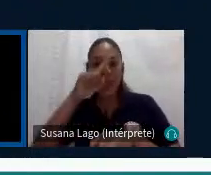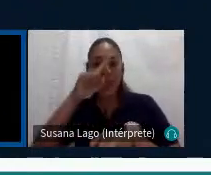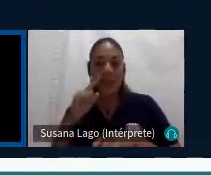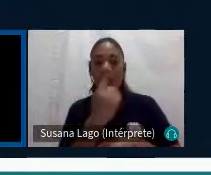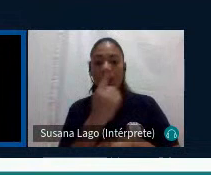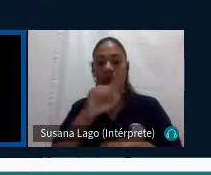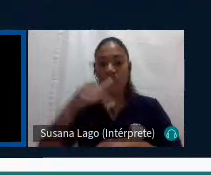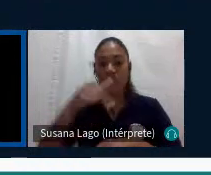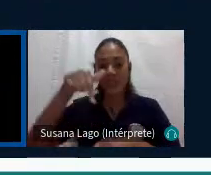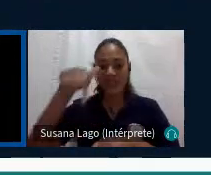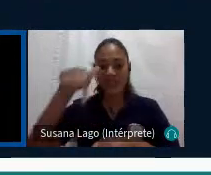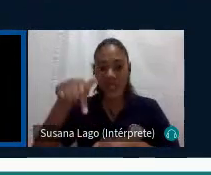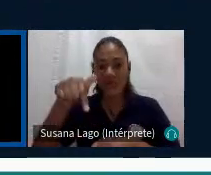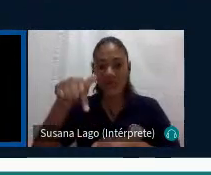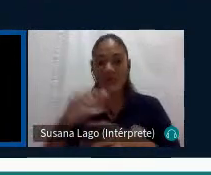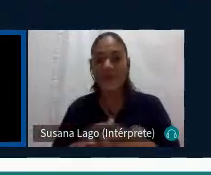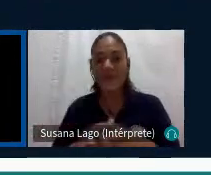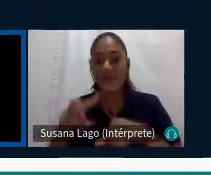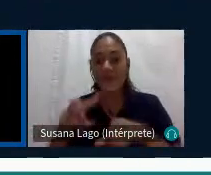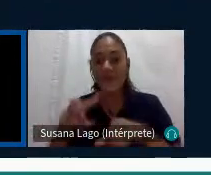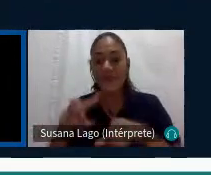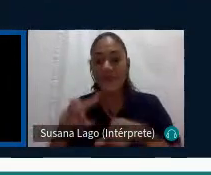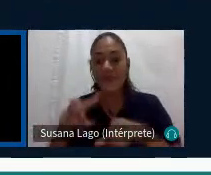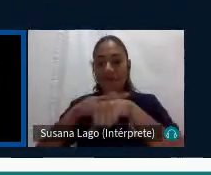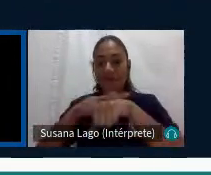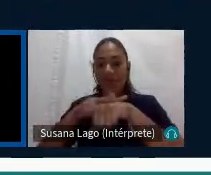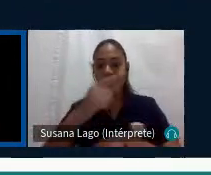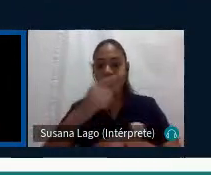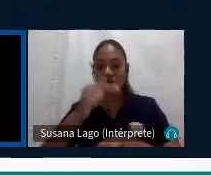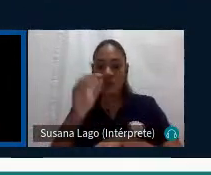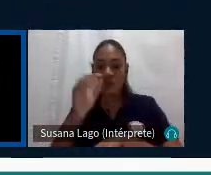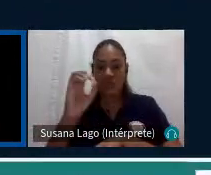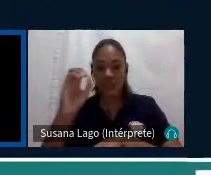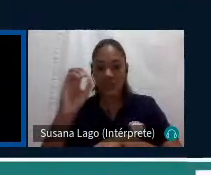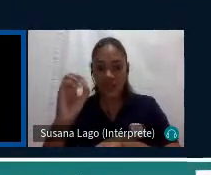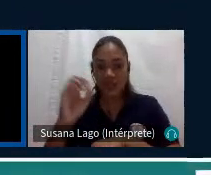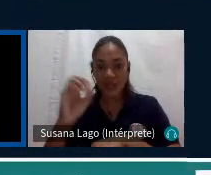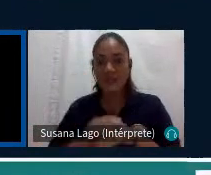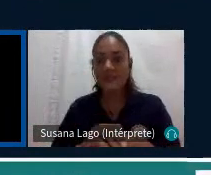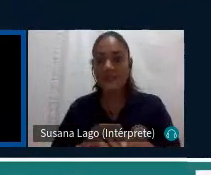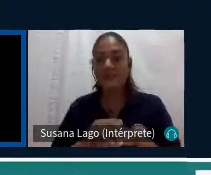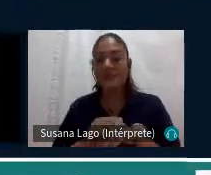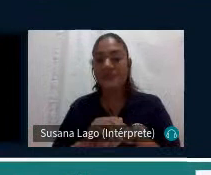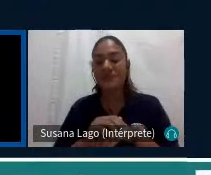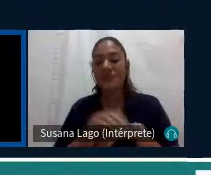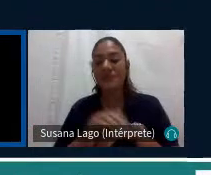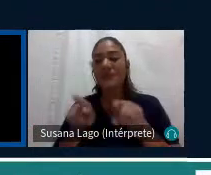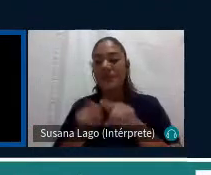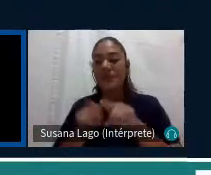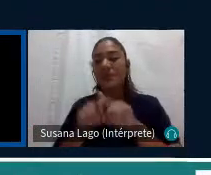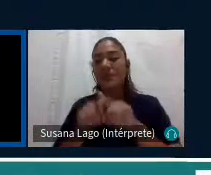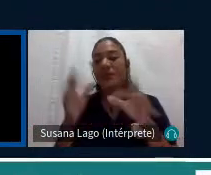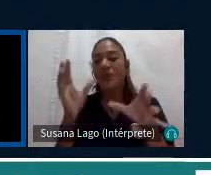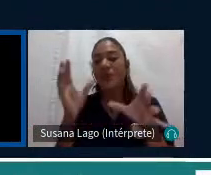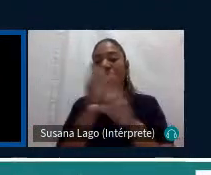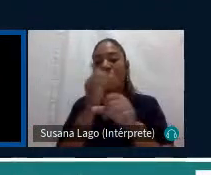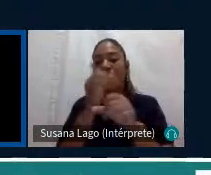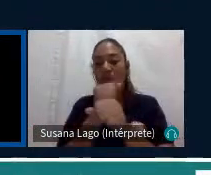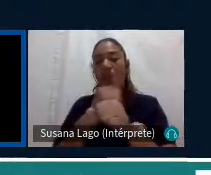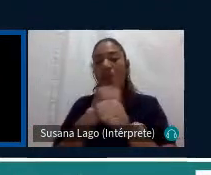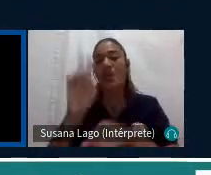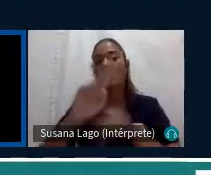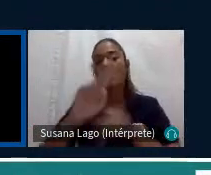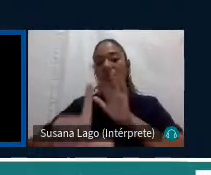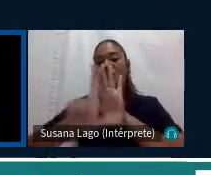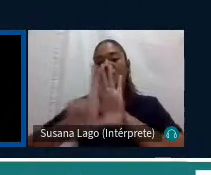azul 3 e a tensão do resistor, que a gente vai calcular segundo essa lei aqui, né, que V igual a R vezes I, sendo